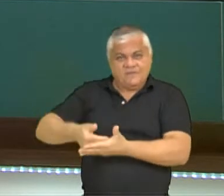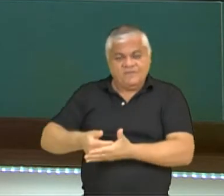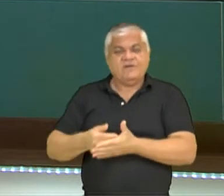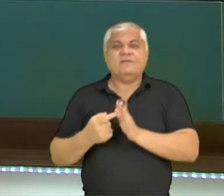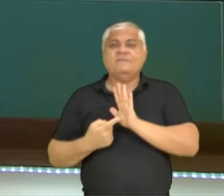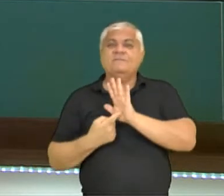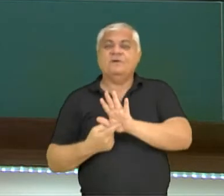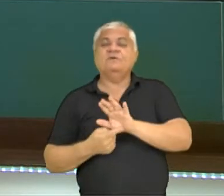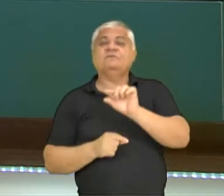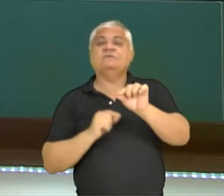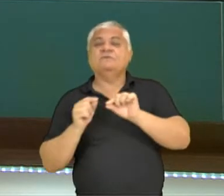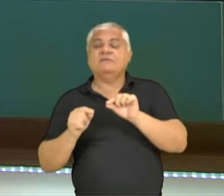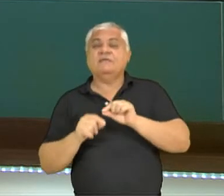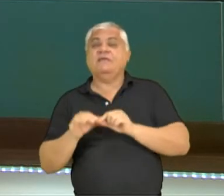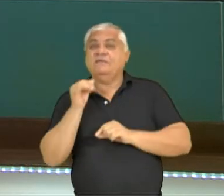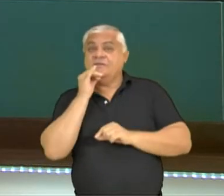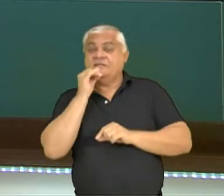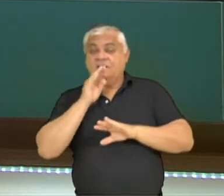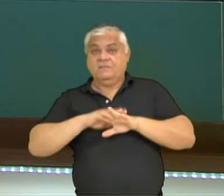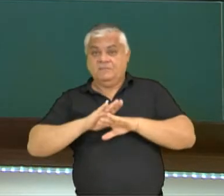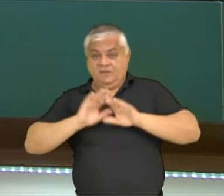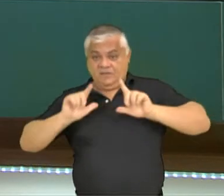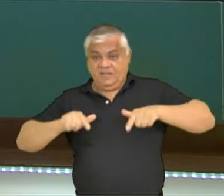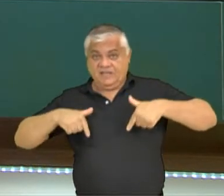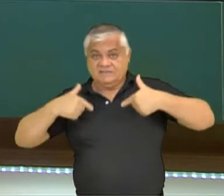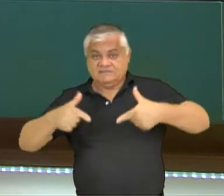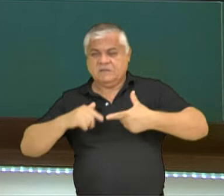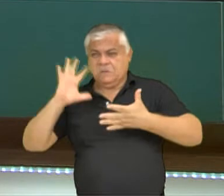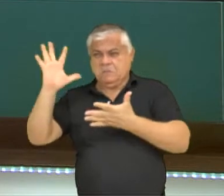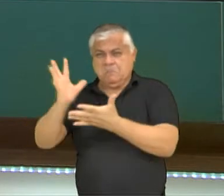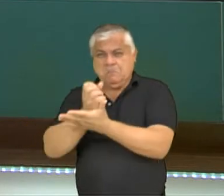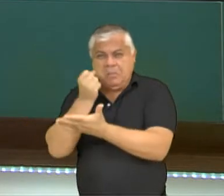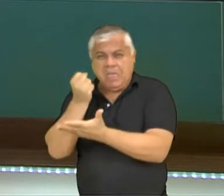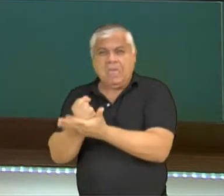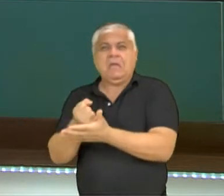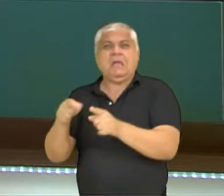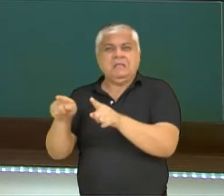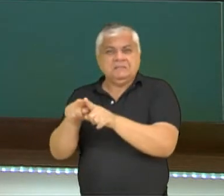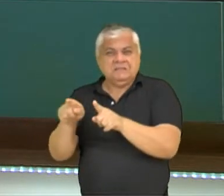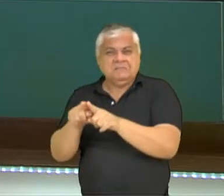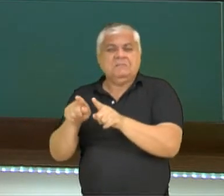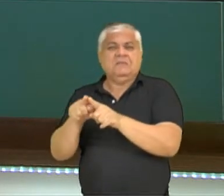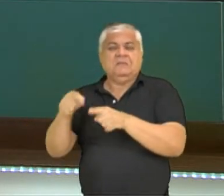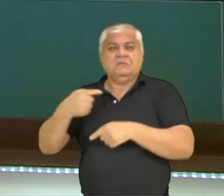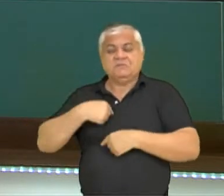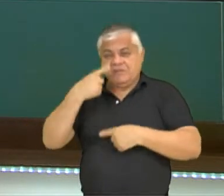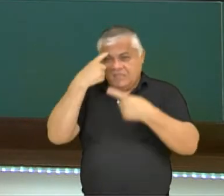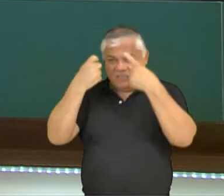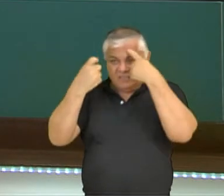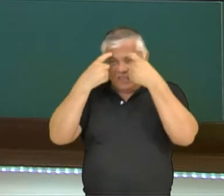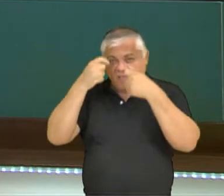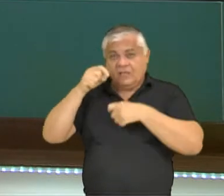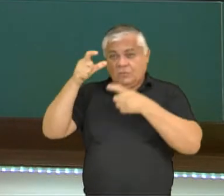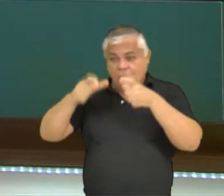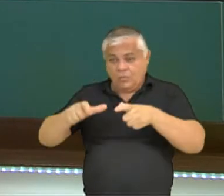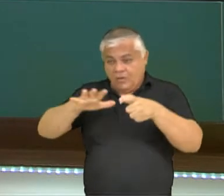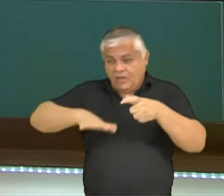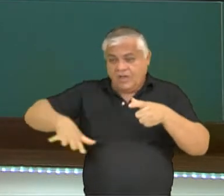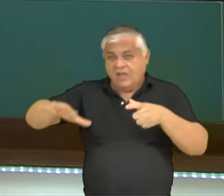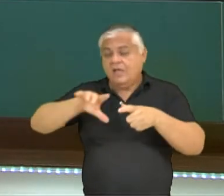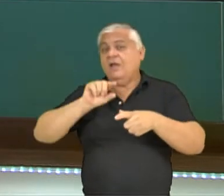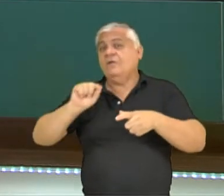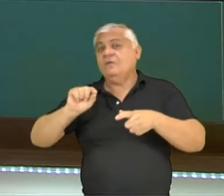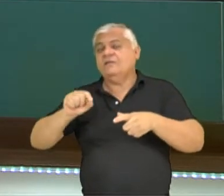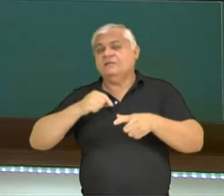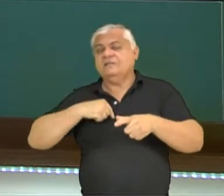mostra que, infelizmente, essa ação de captura e disseminação da ideologia naquela região originou